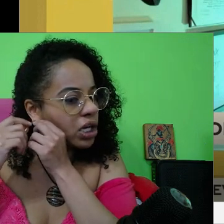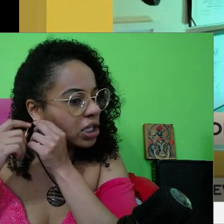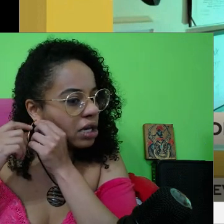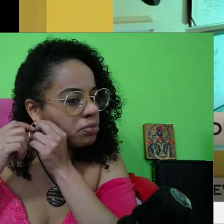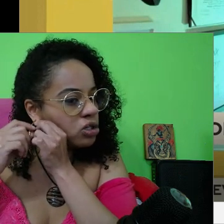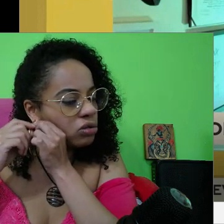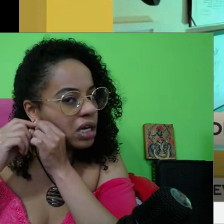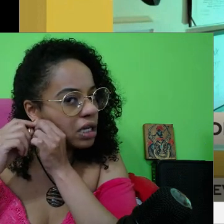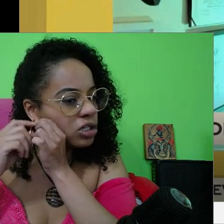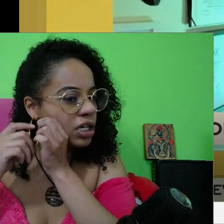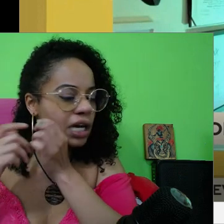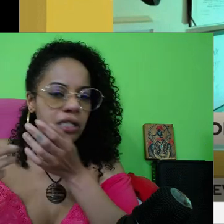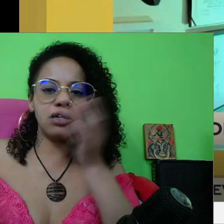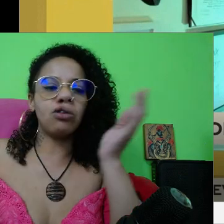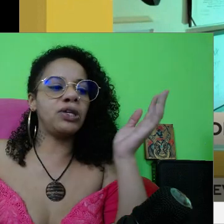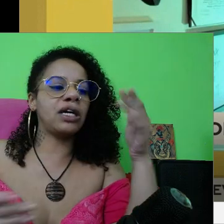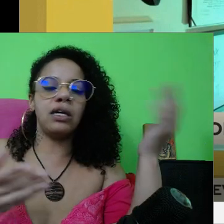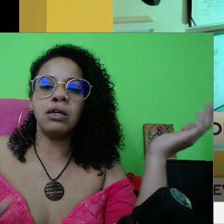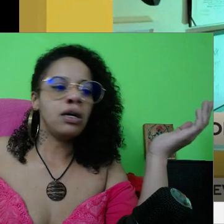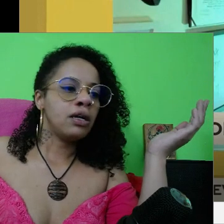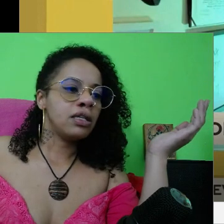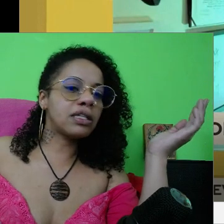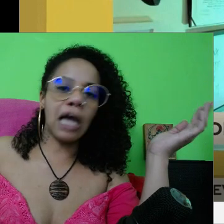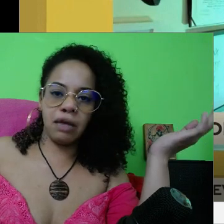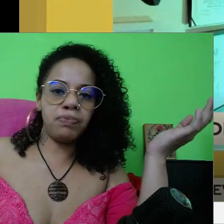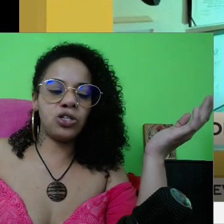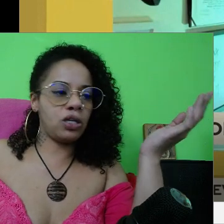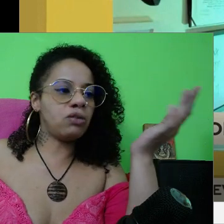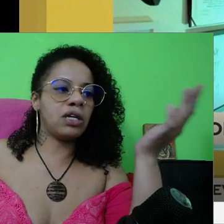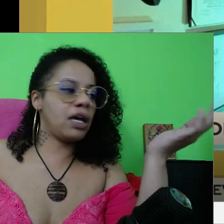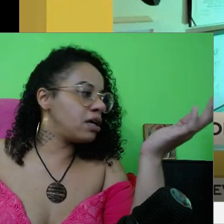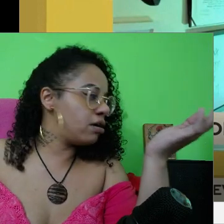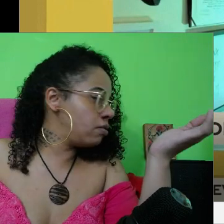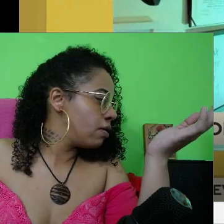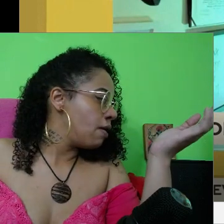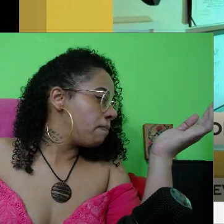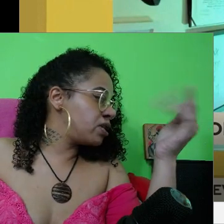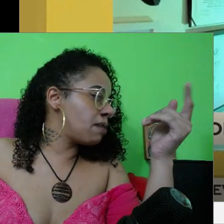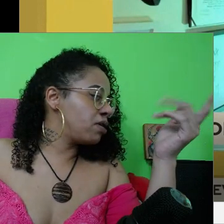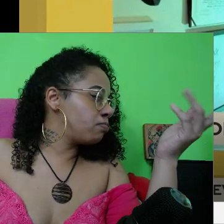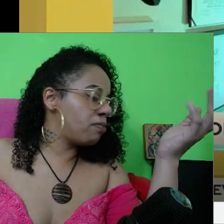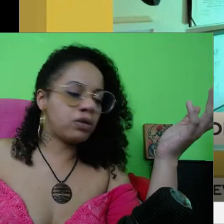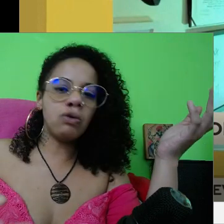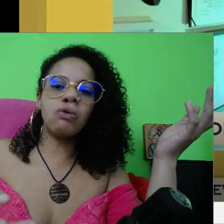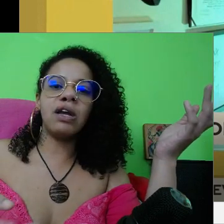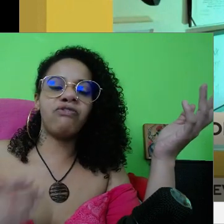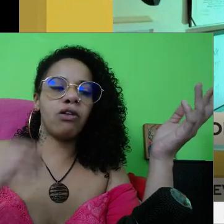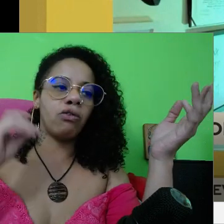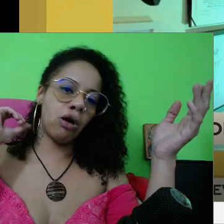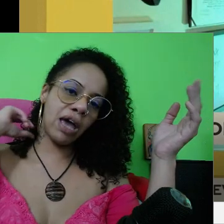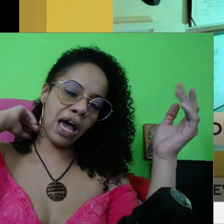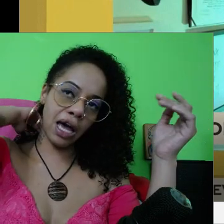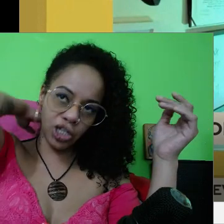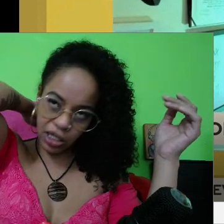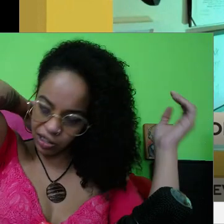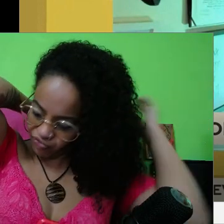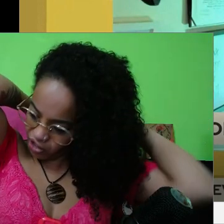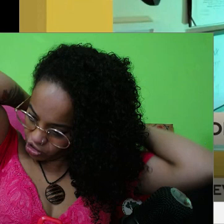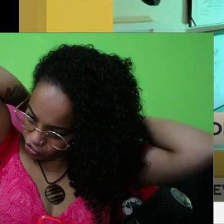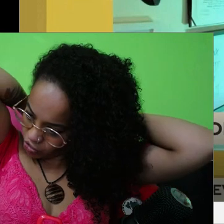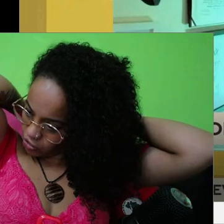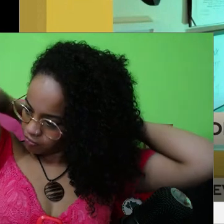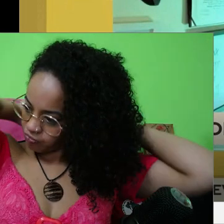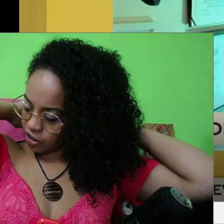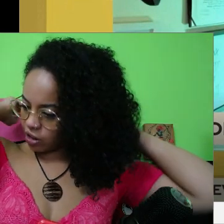ninguém tá impedindo nada de ninguém assim como ninguém tá impedindo né Eu por exemplo no momento algum ele falou não reaja